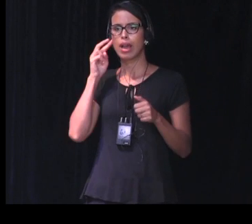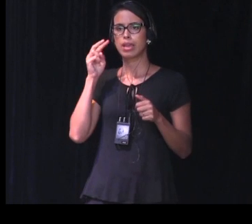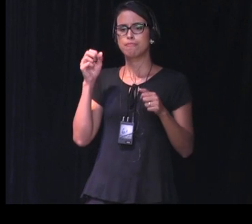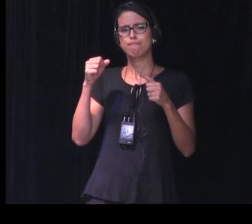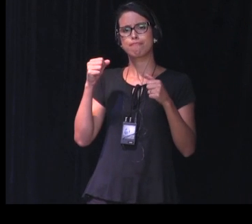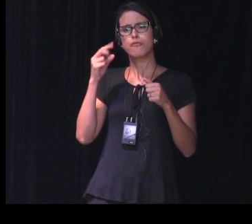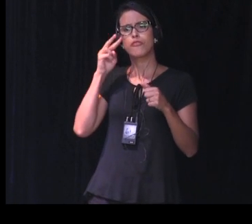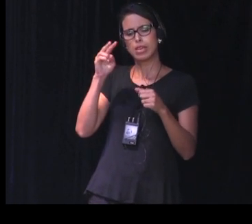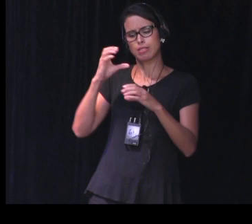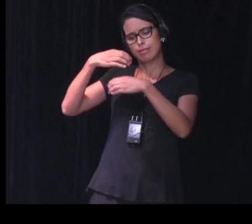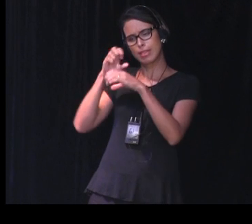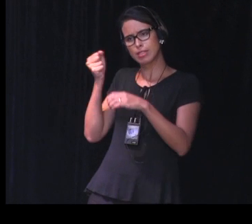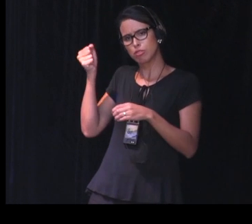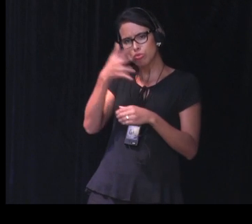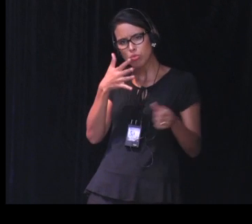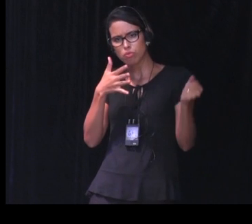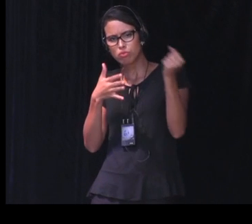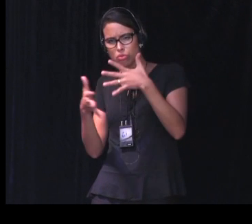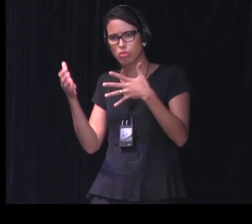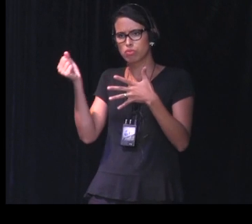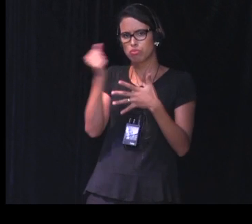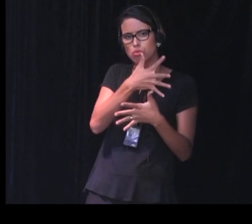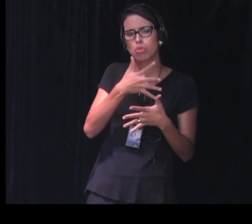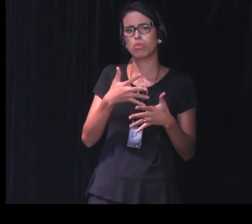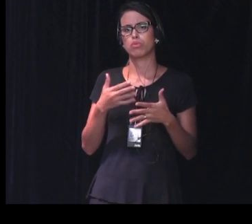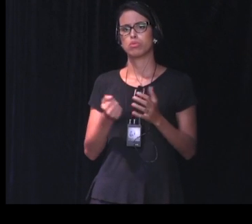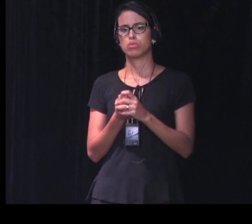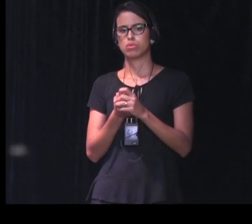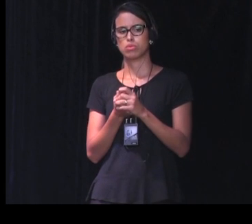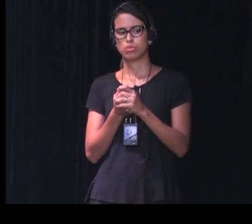por assim dizer, uma nova visão das ciências,